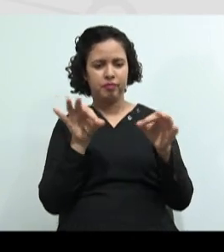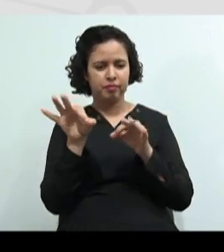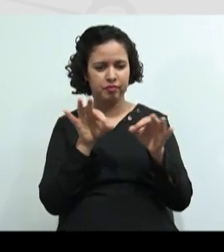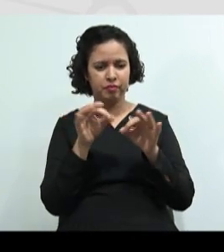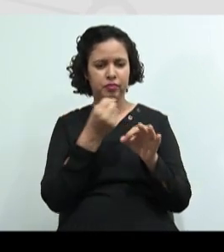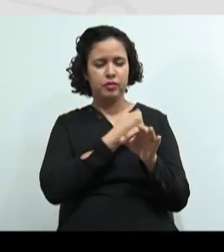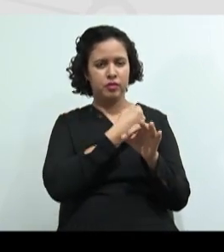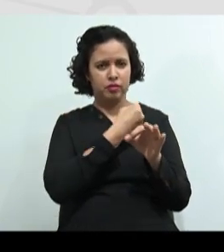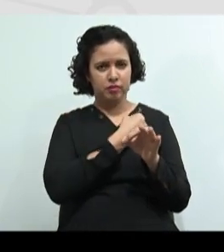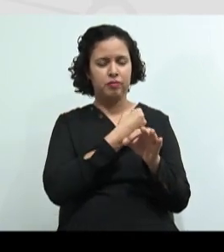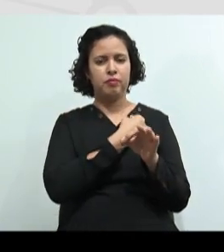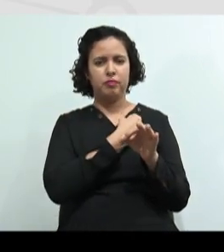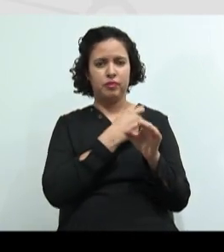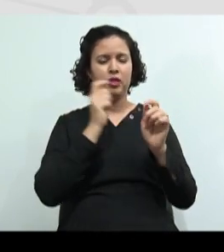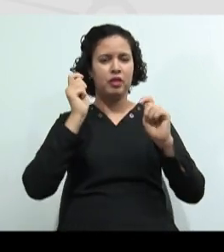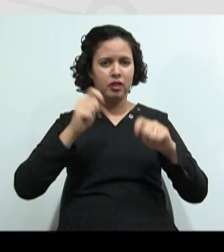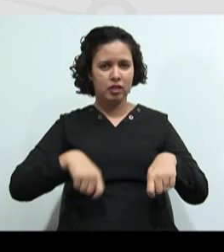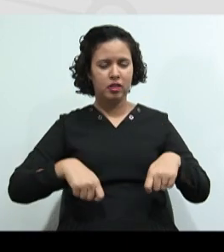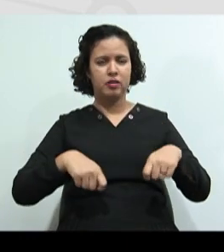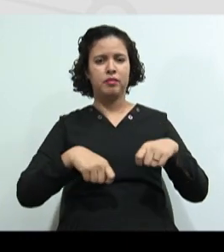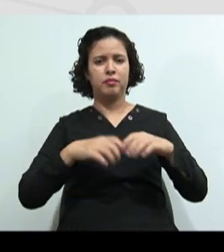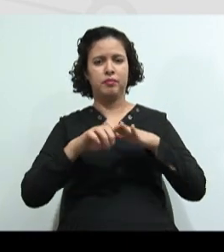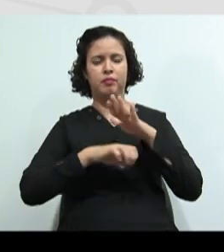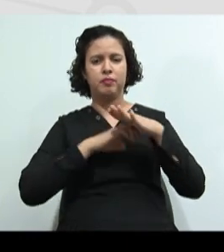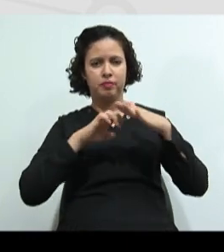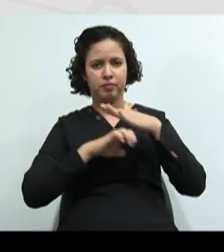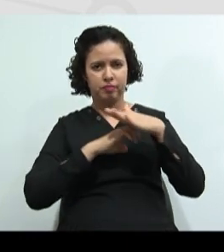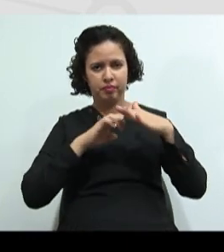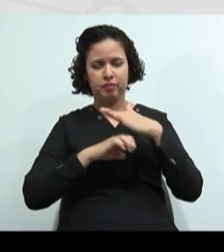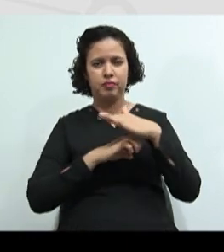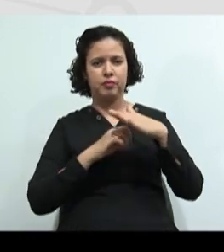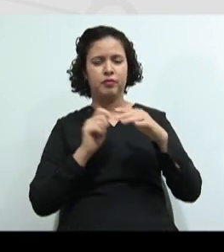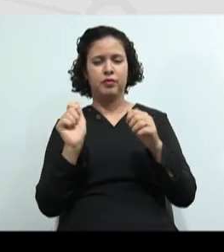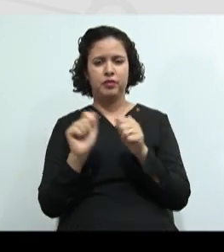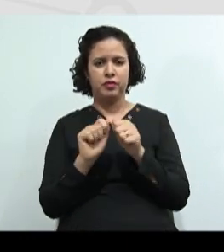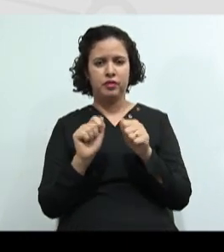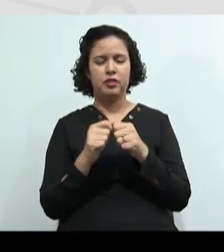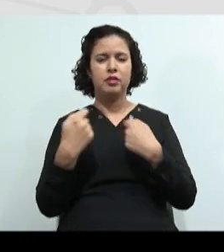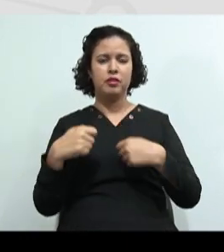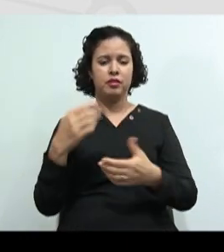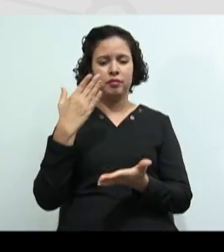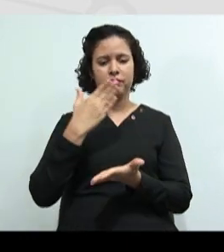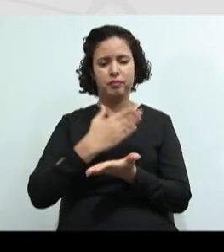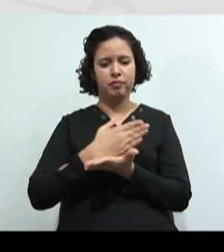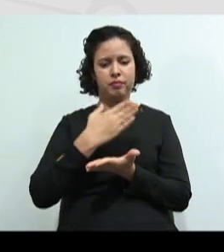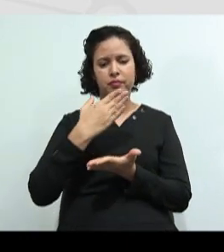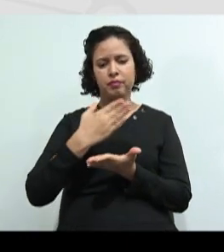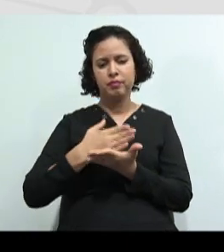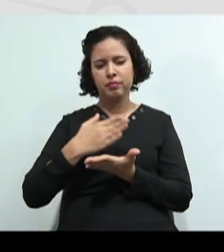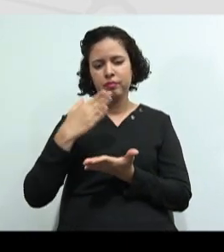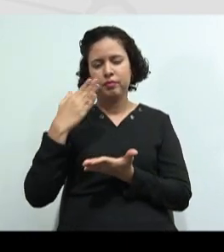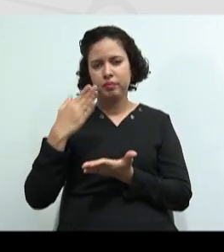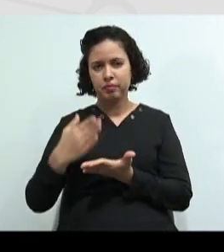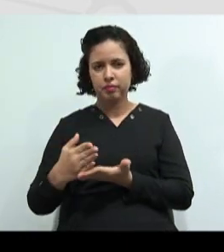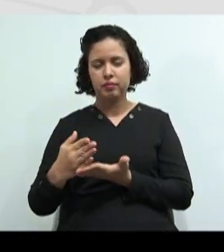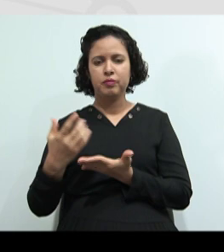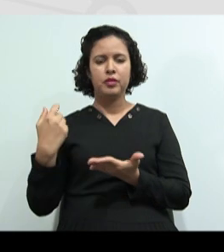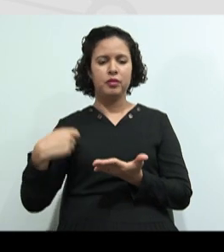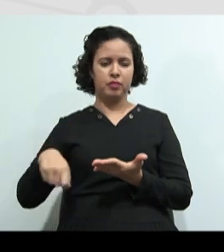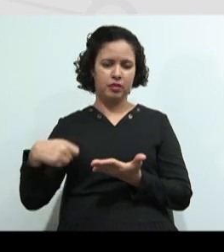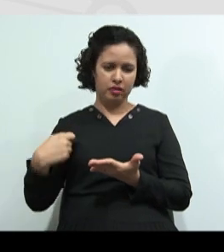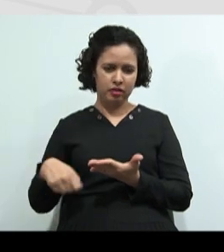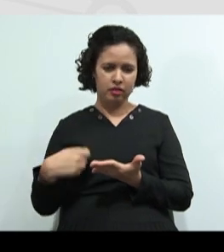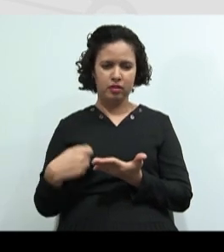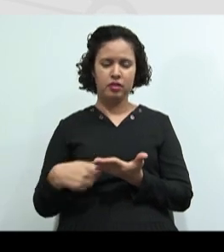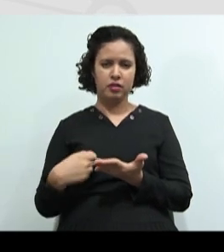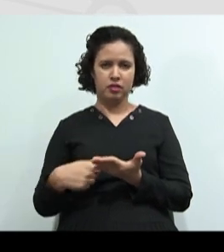organizações consigam realizá-los, tá? Eles devem ser devidamente fragmentados, tá? O que é fragmentado? É serem divididos, tá?